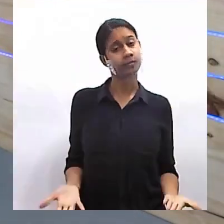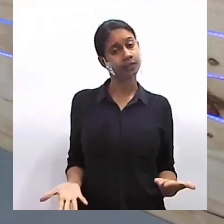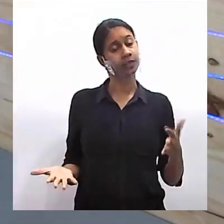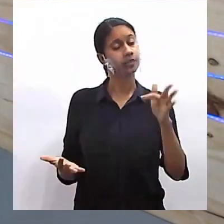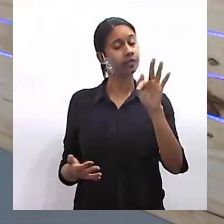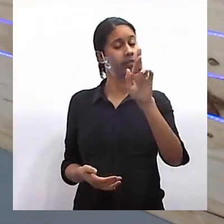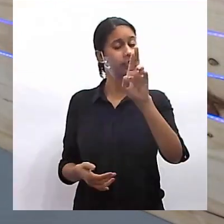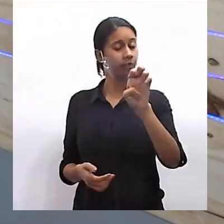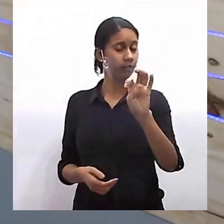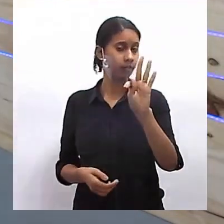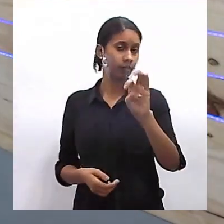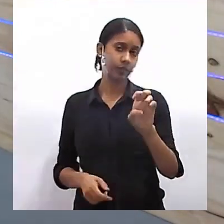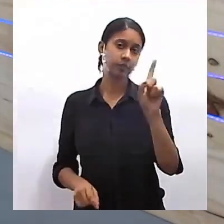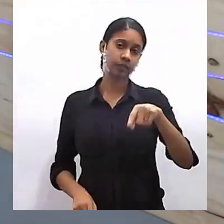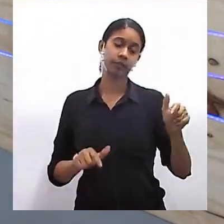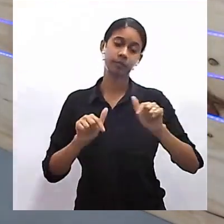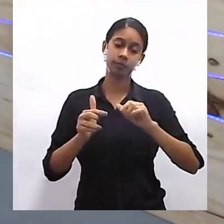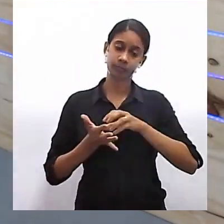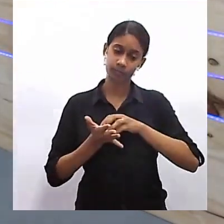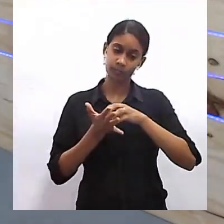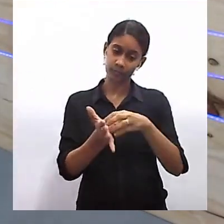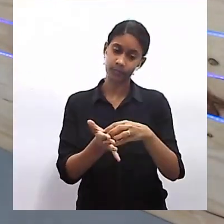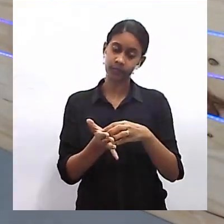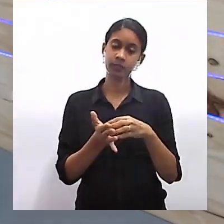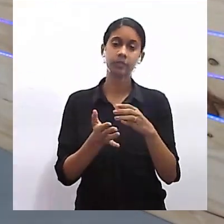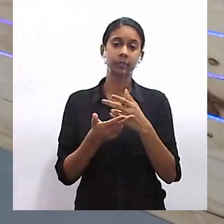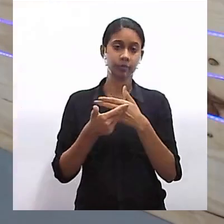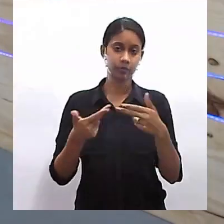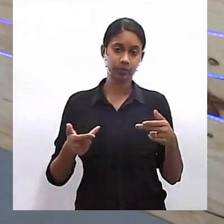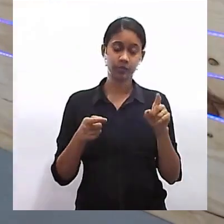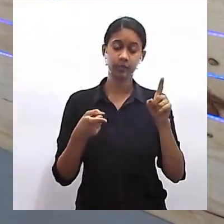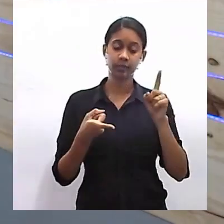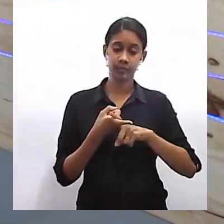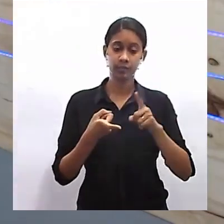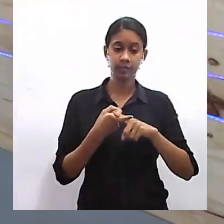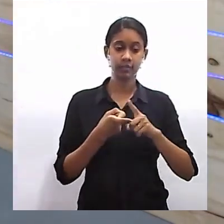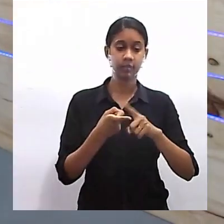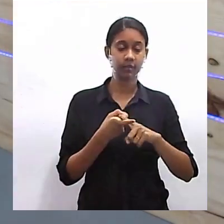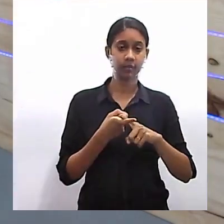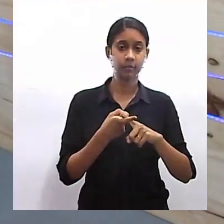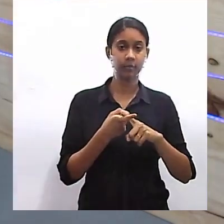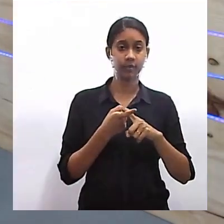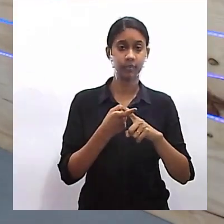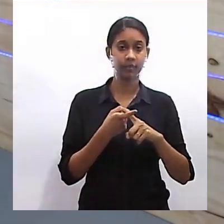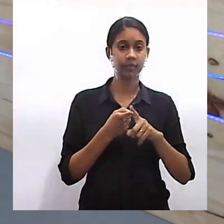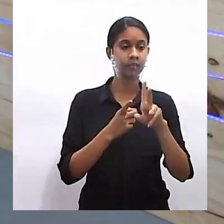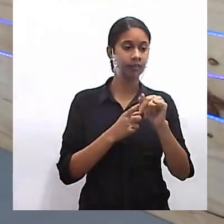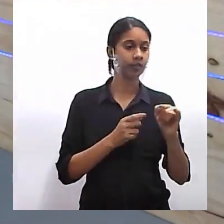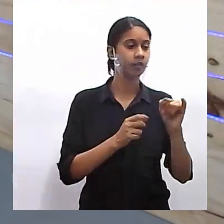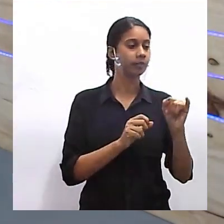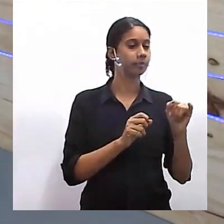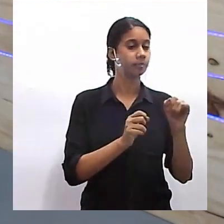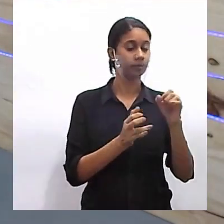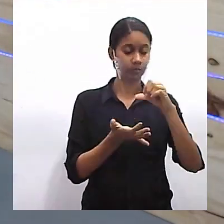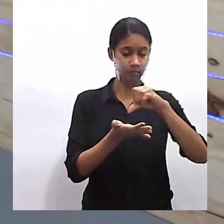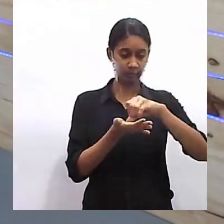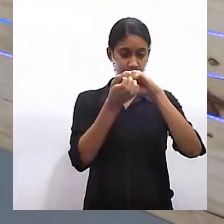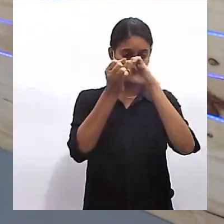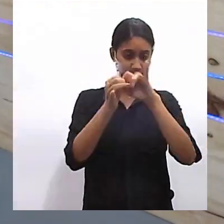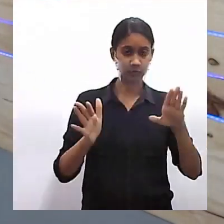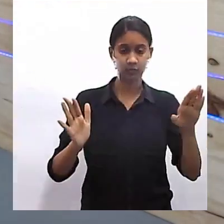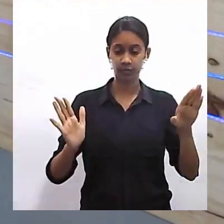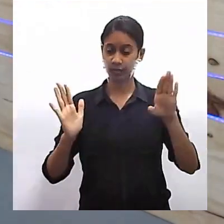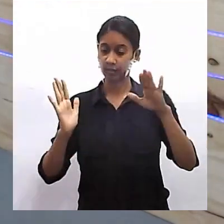referente ao transporte de produtos ao CD para os canais de distribuição e diretamente ao consumidor final. Então, temos também o